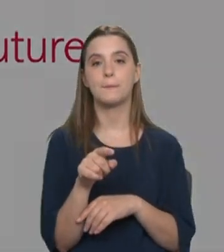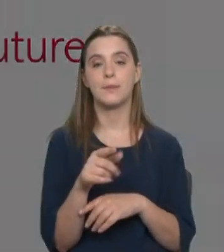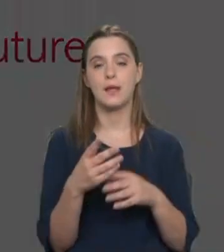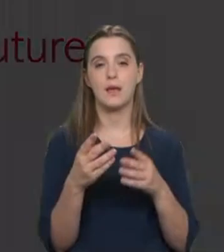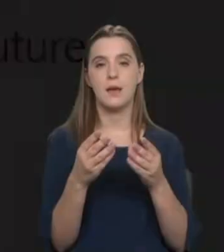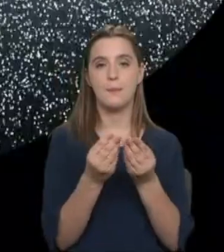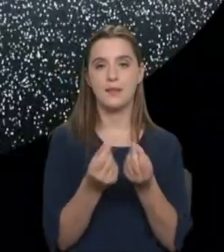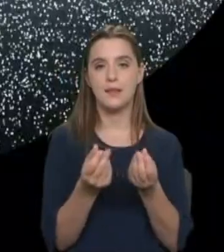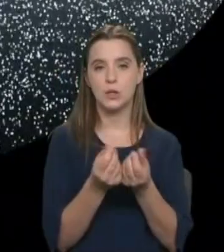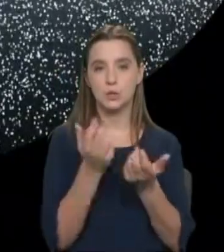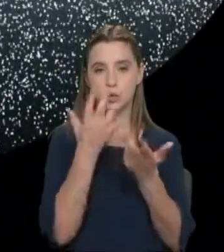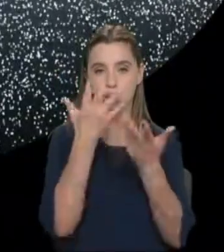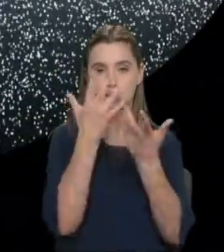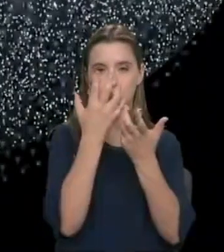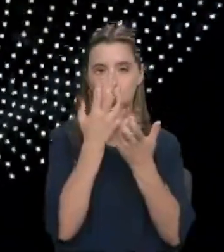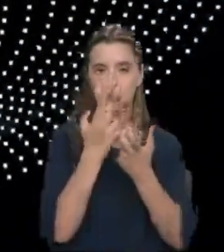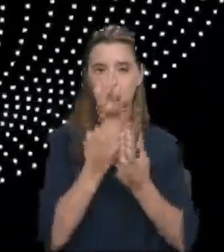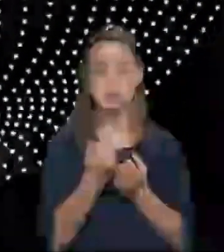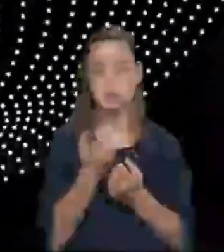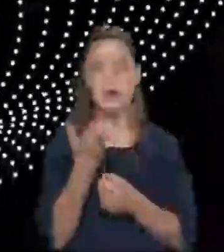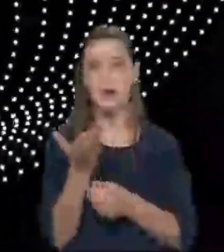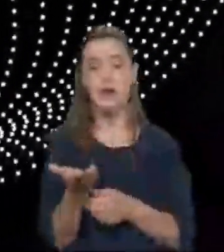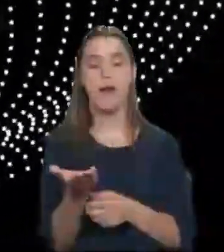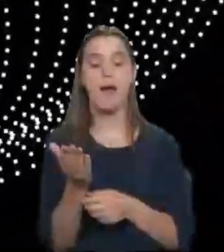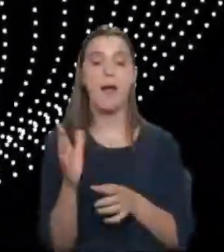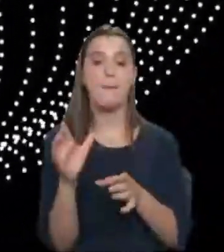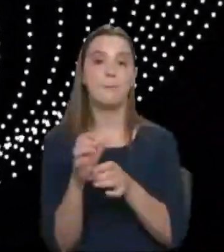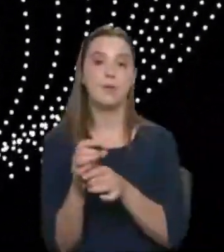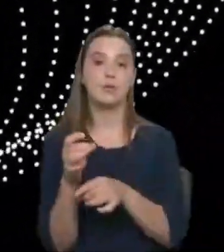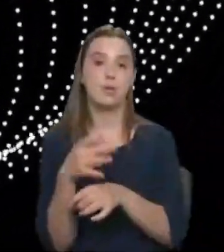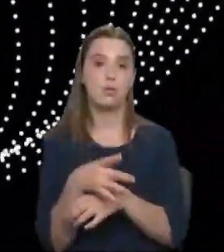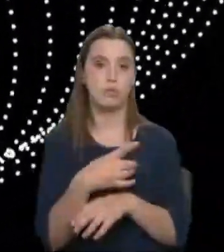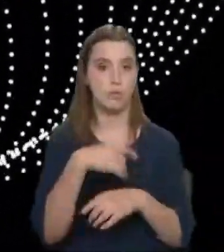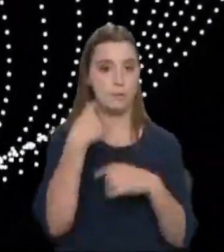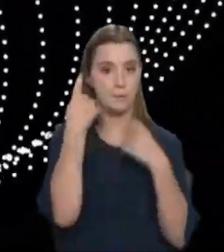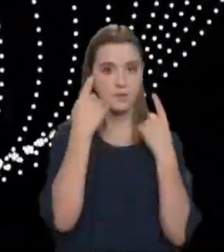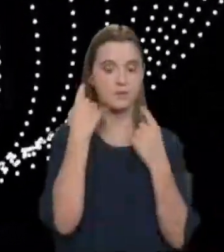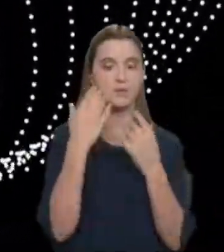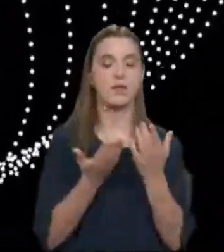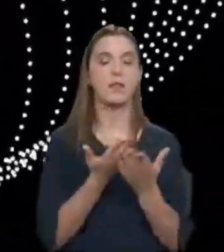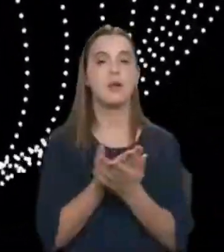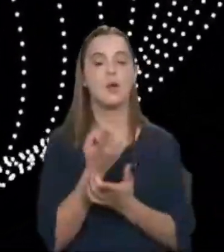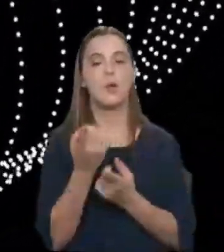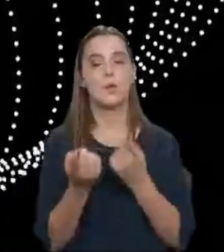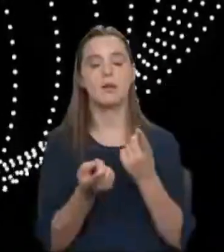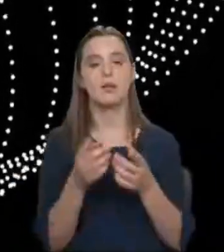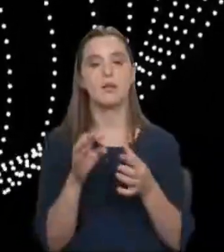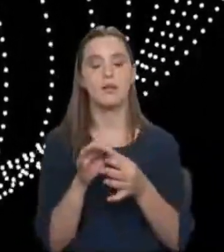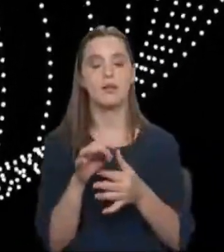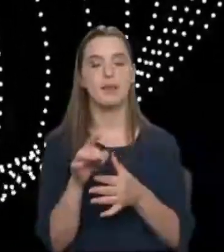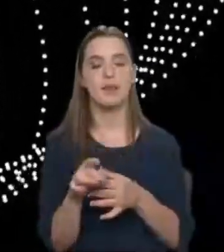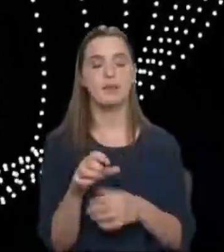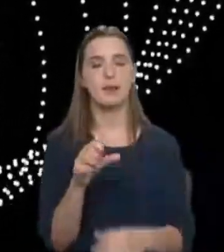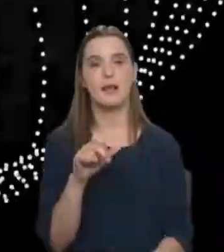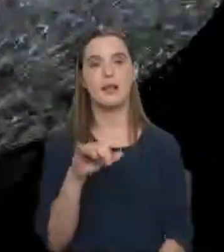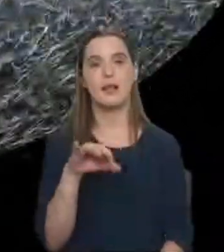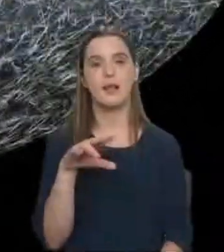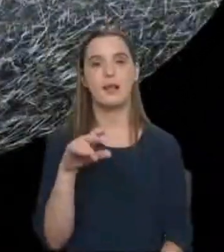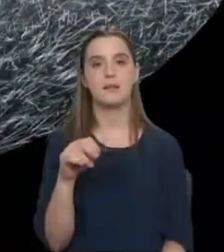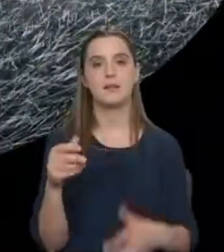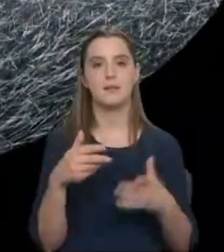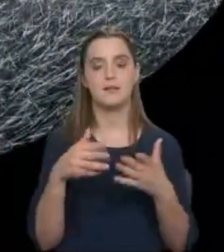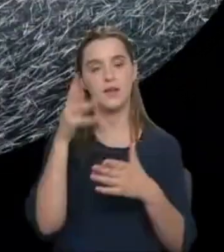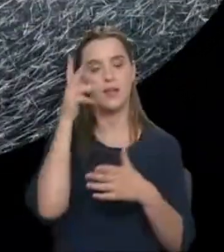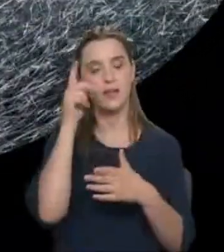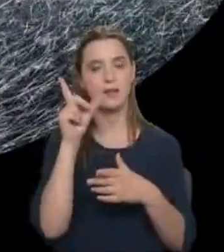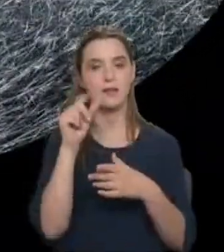menor do que aquilo que nós pensávamos. Portanto, repara na implicação que isto tem, vai desde a dinâmica da galáxia, da Via Láctea com as outras galáxias,